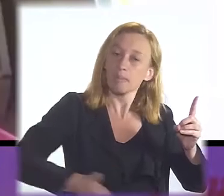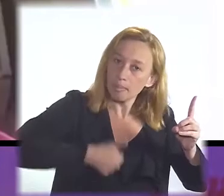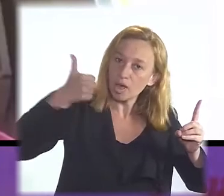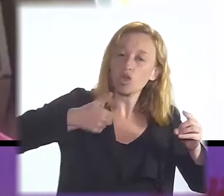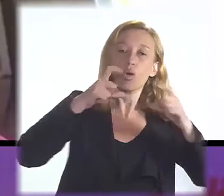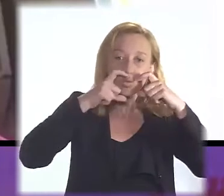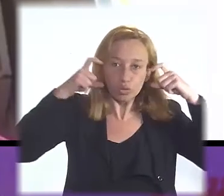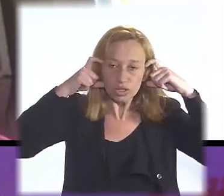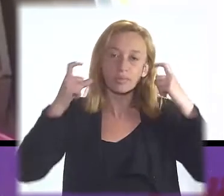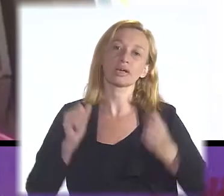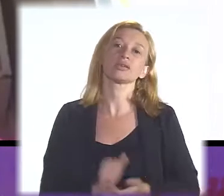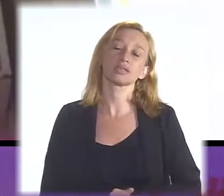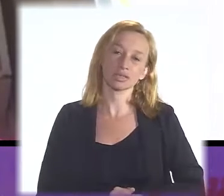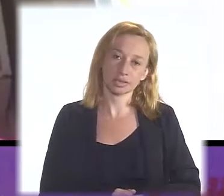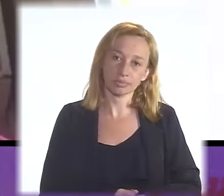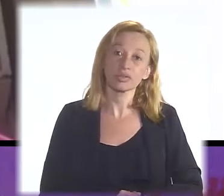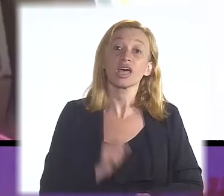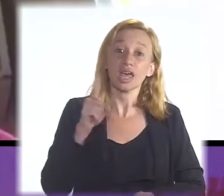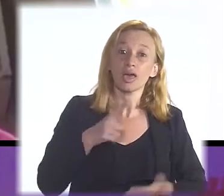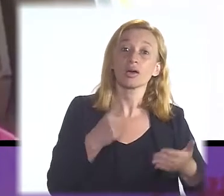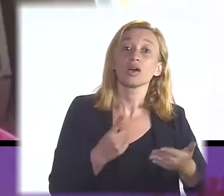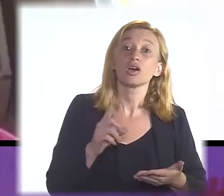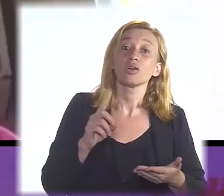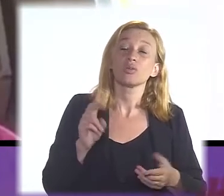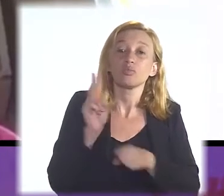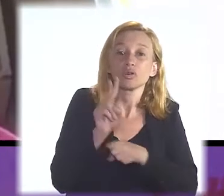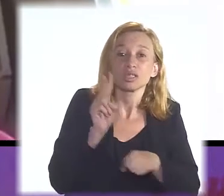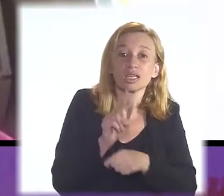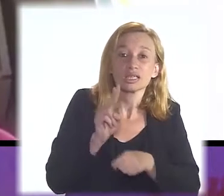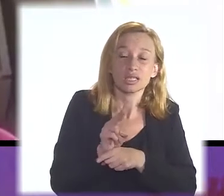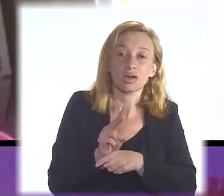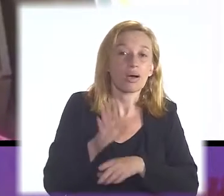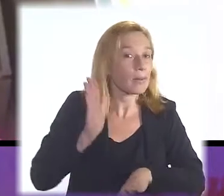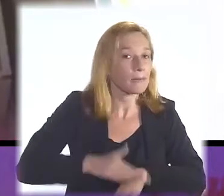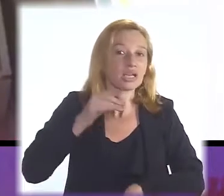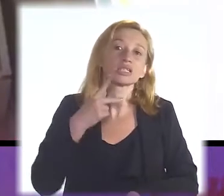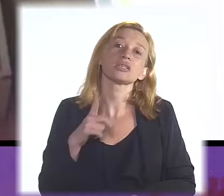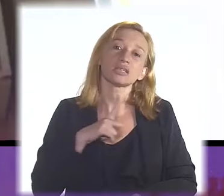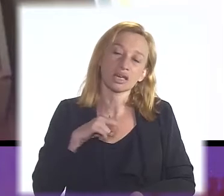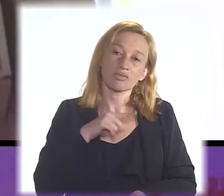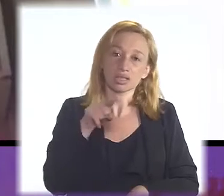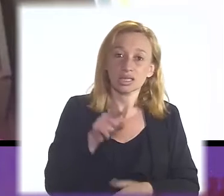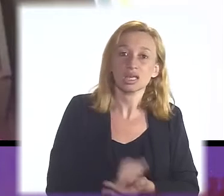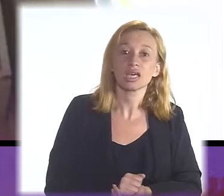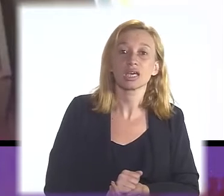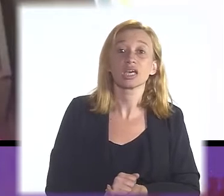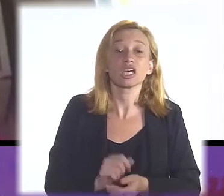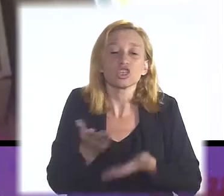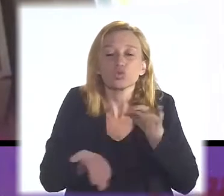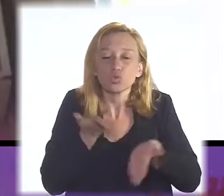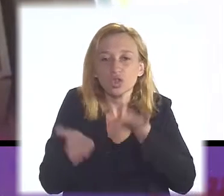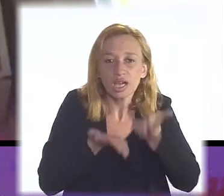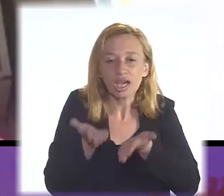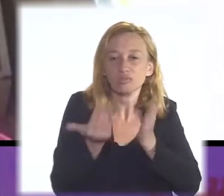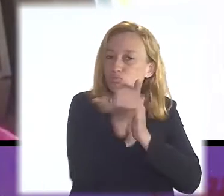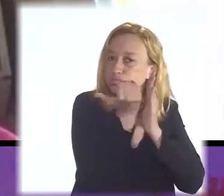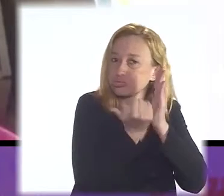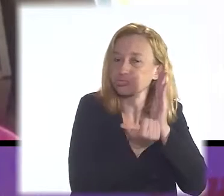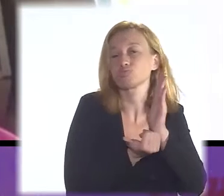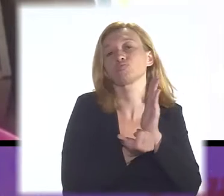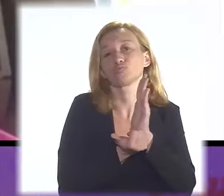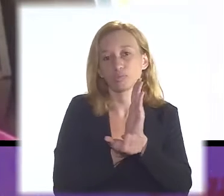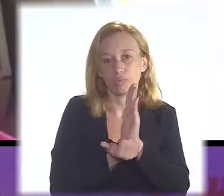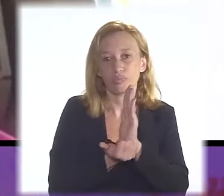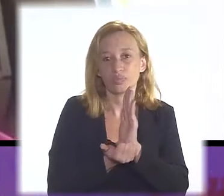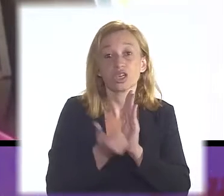distante do outro, use a máscara. É uma proteção física a mais que você se dá. Então, esses cuidados são as regras